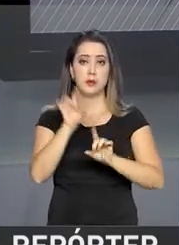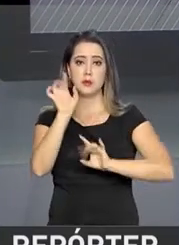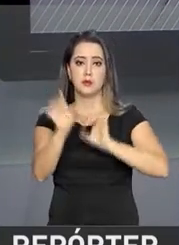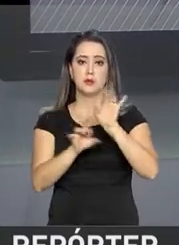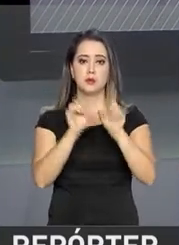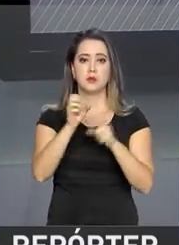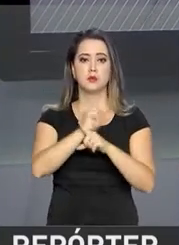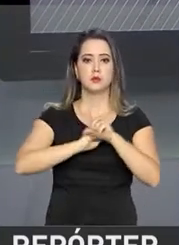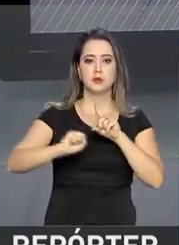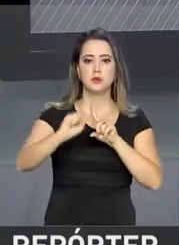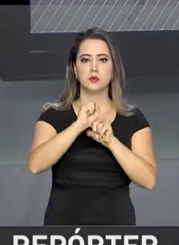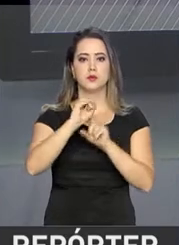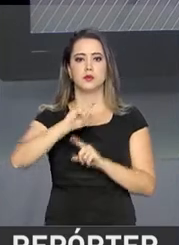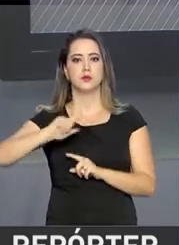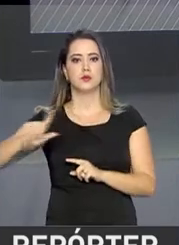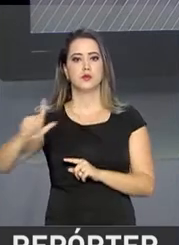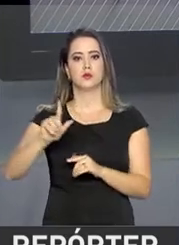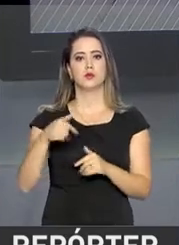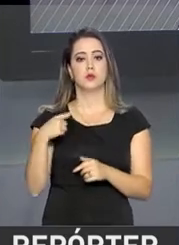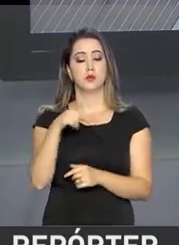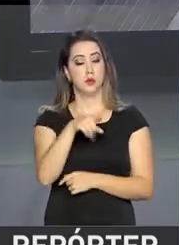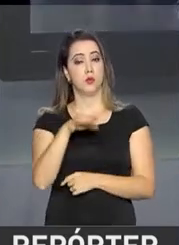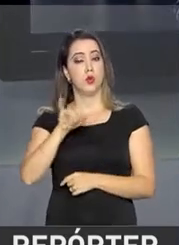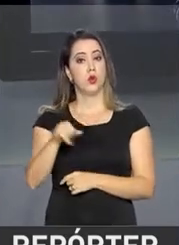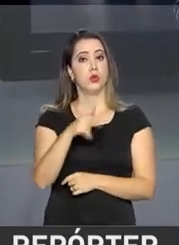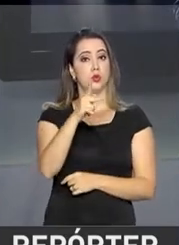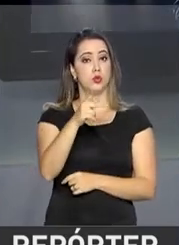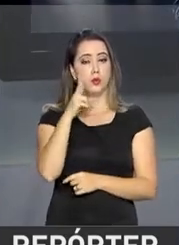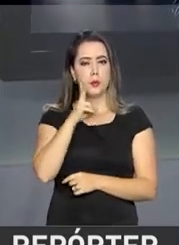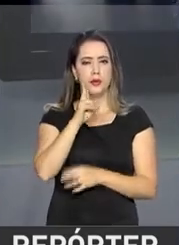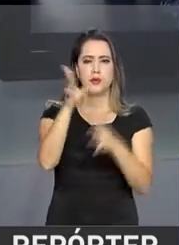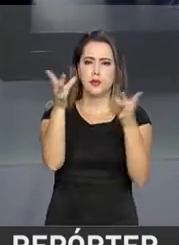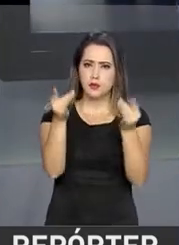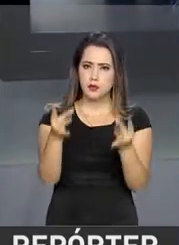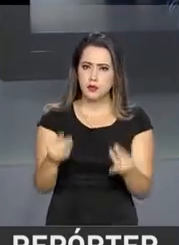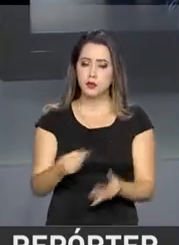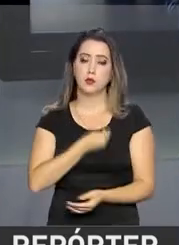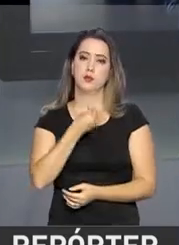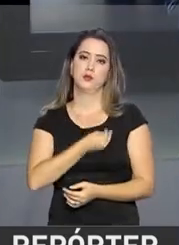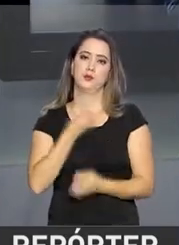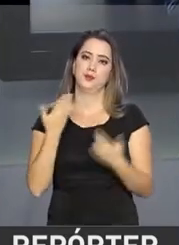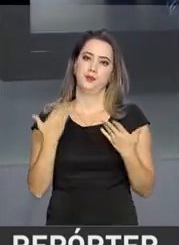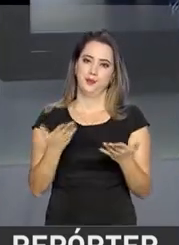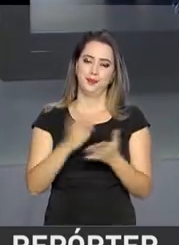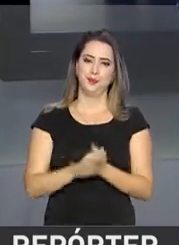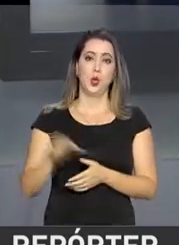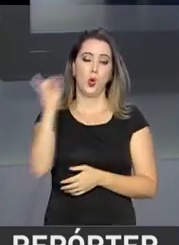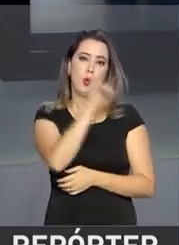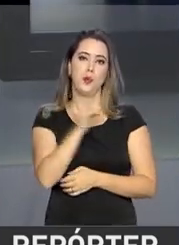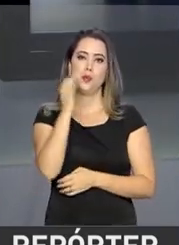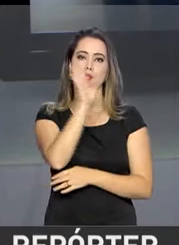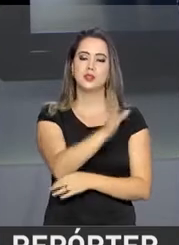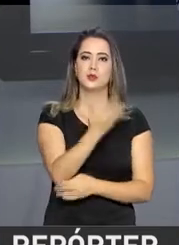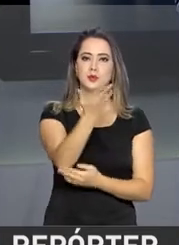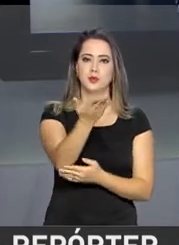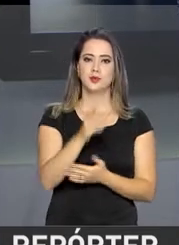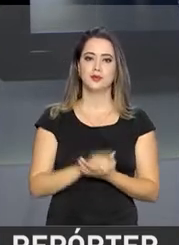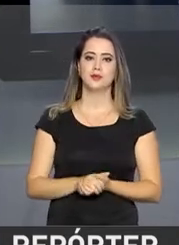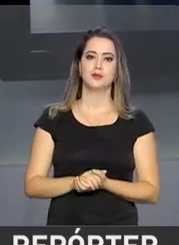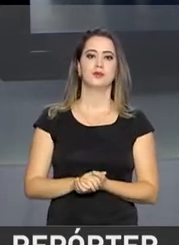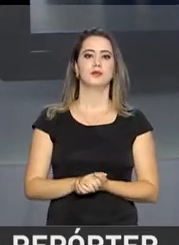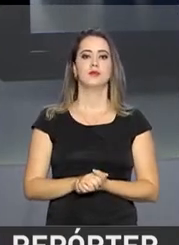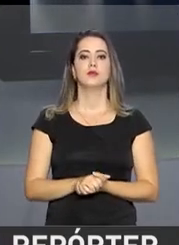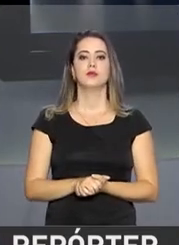da sociedade civil. O repórter João Pedro Neto acompanha e tem os detalhes ao vivo para a gente. Olá, João Pedro, boa tarde para você.